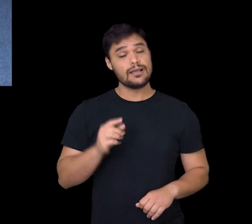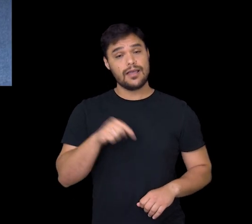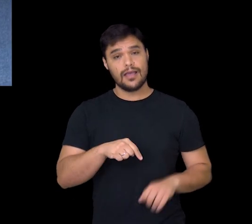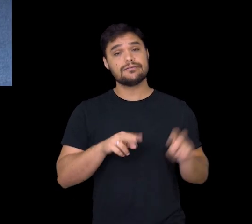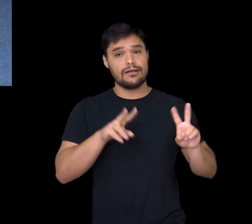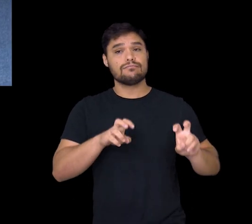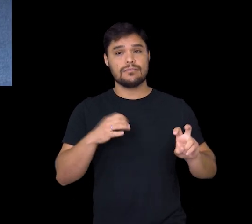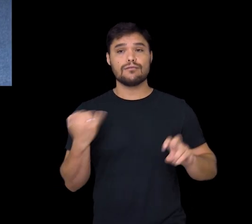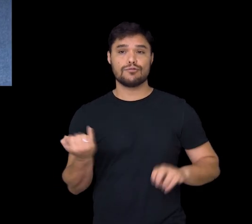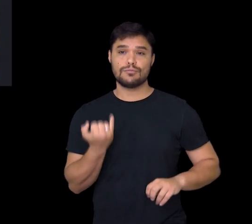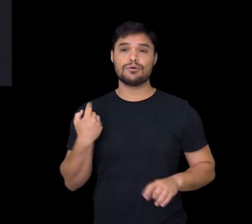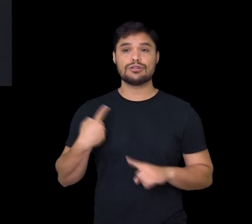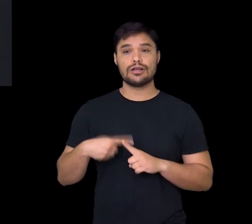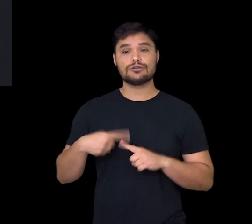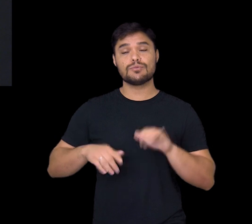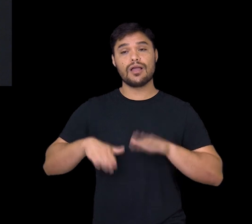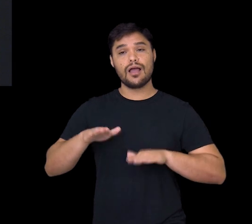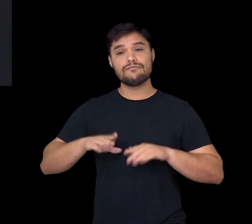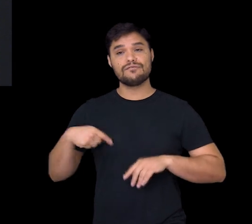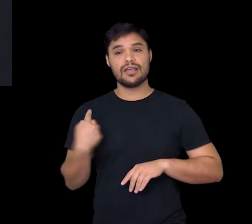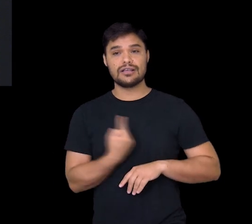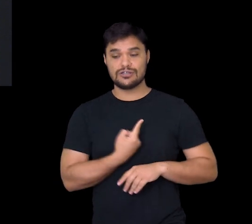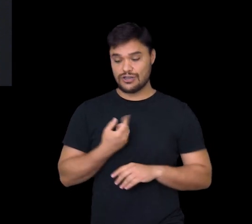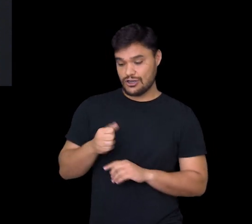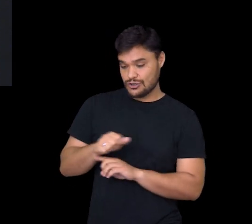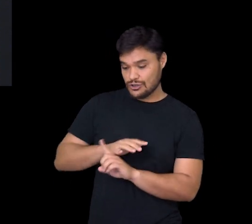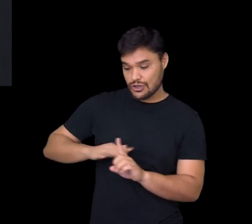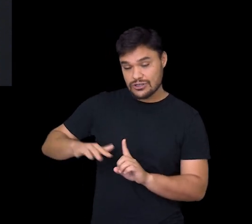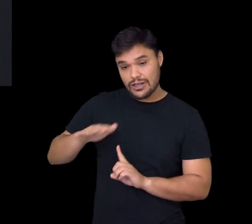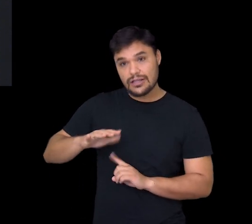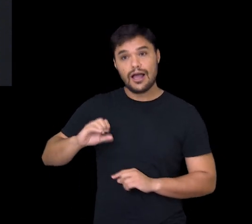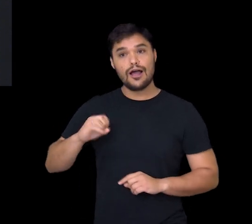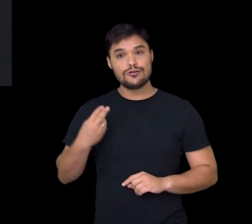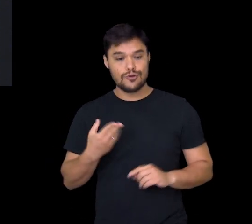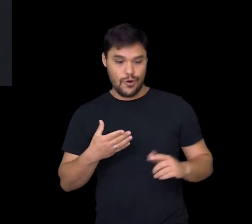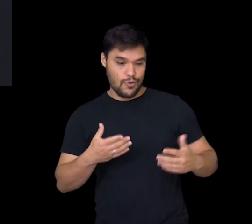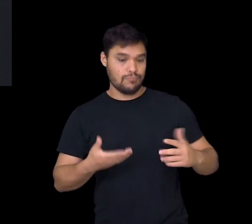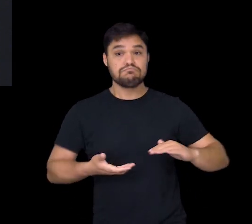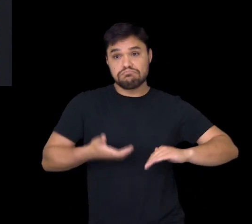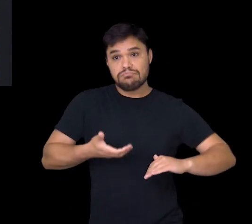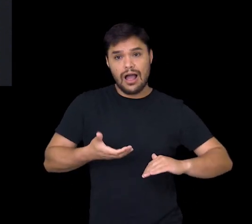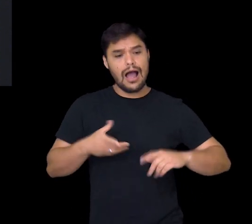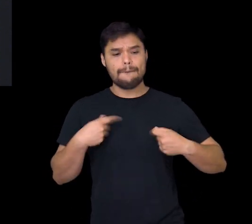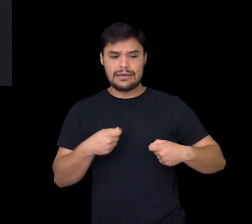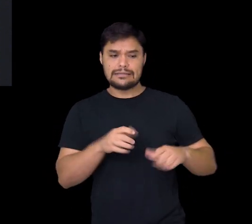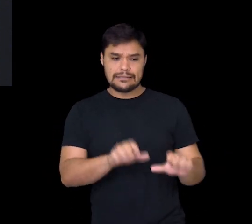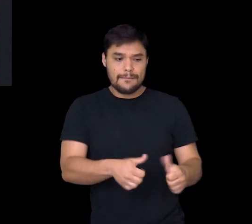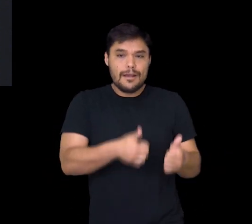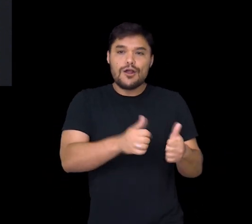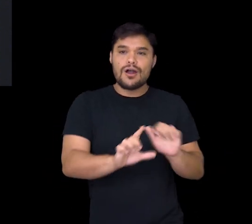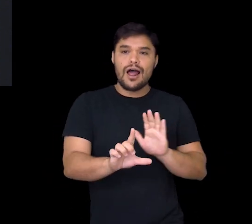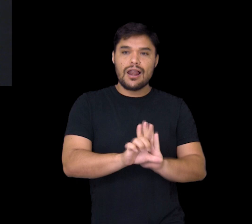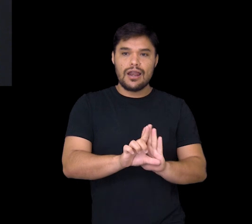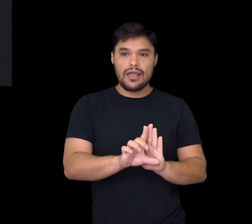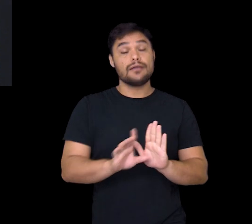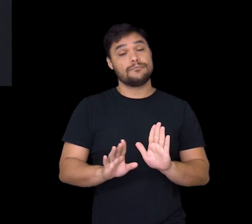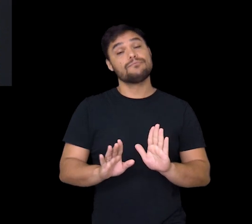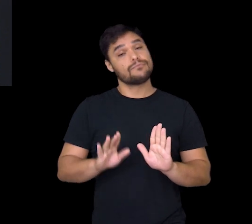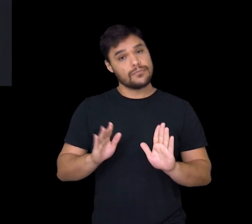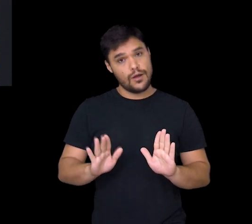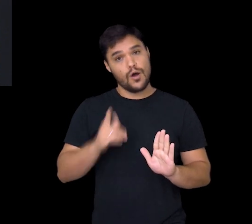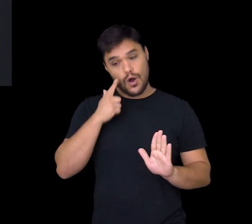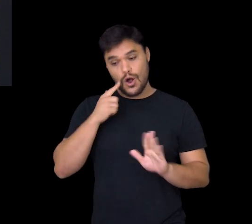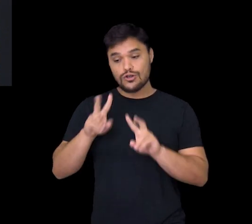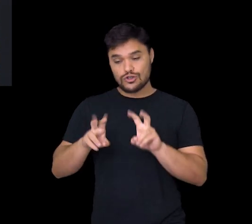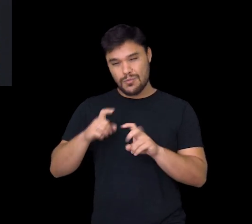Branquinho, é um ponto muito Procuradora importante, Regional Regina, da República. Muitas vezes nós, como sociedade ou como parlamentos, precisamos melhorar uma lei.